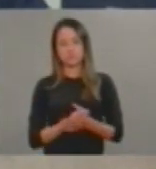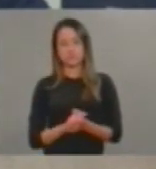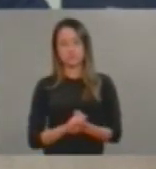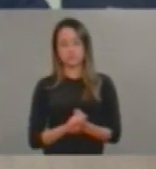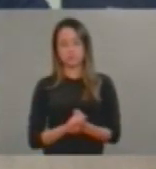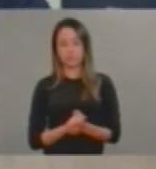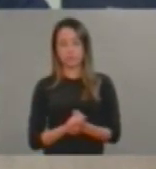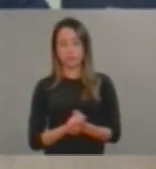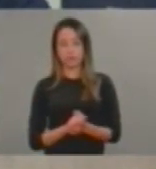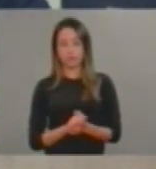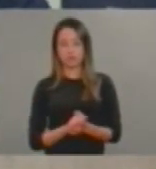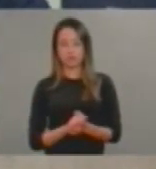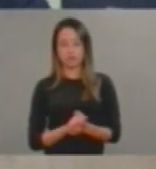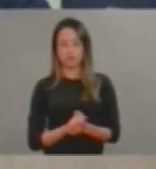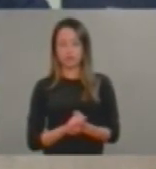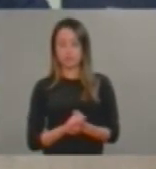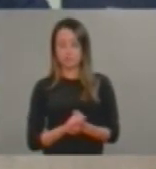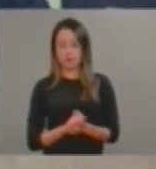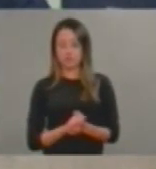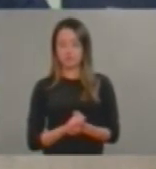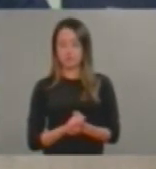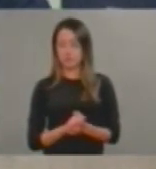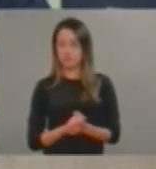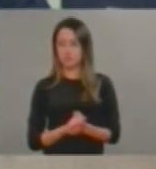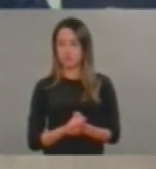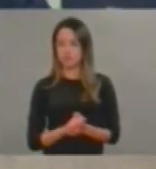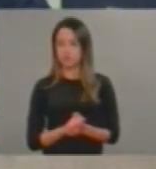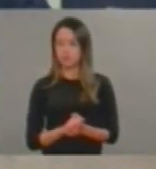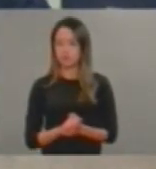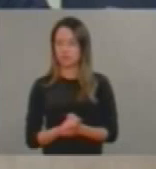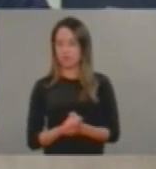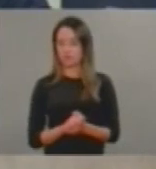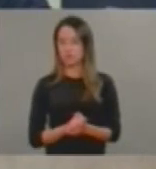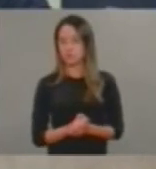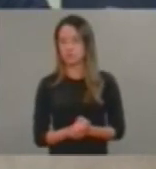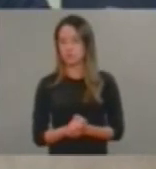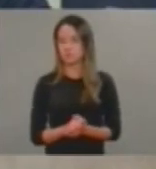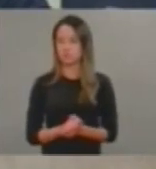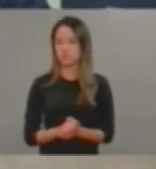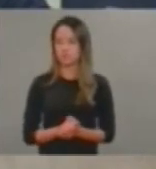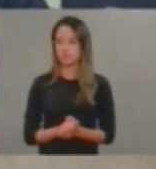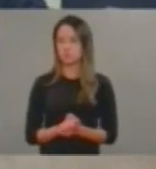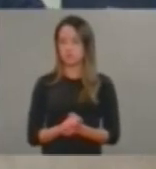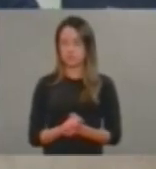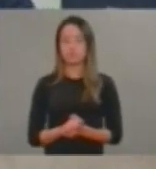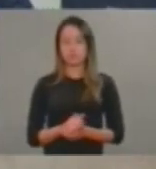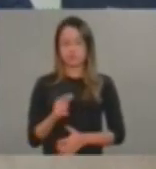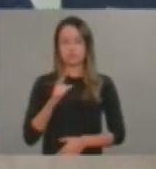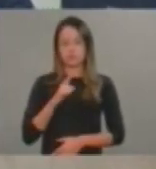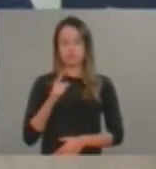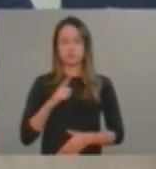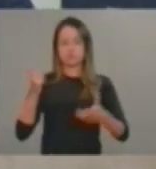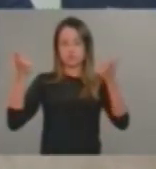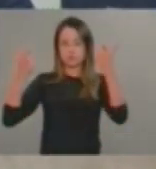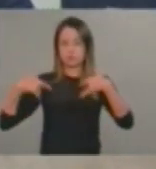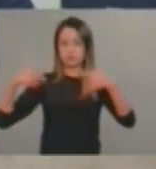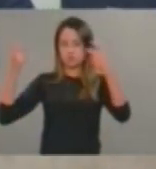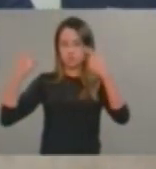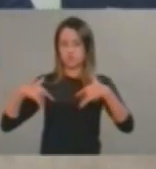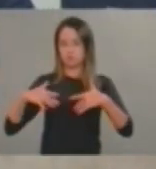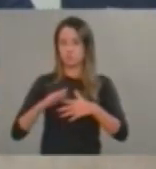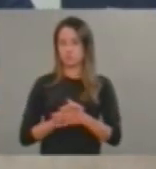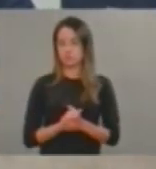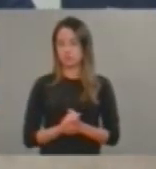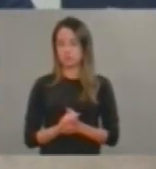Não, quando Vossa Excelência colocou de uma certa forma que o discurso teria que ser... Que arrecadou e